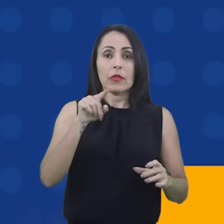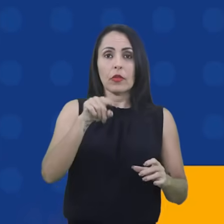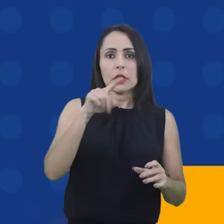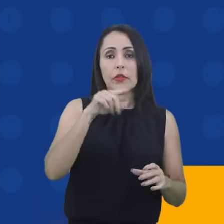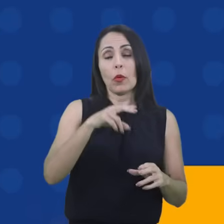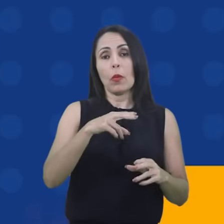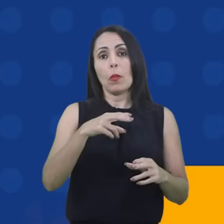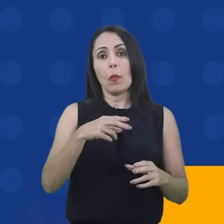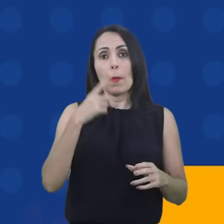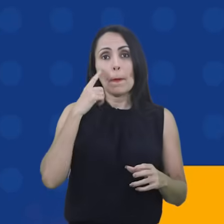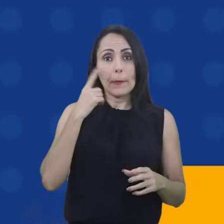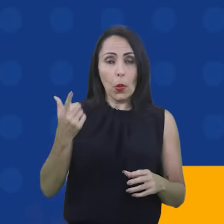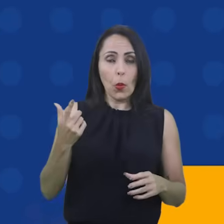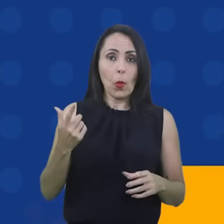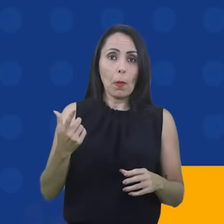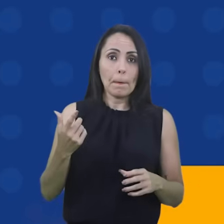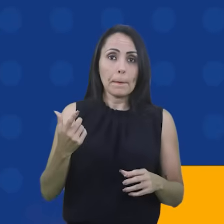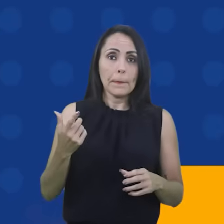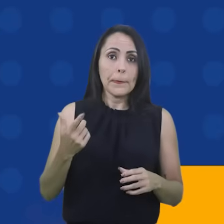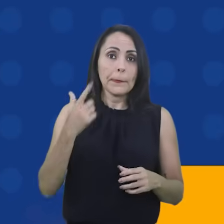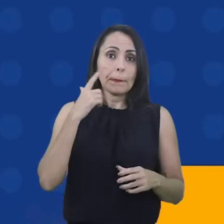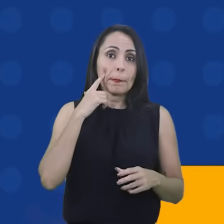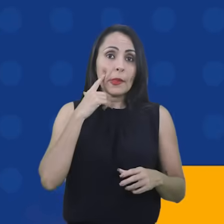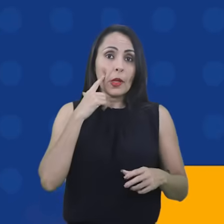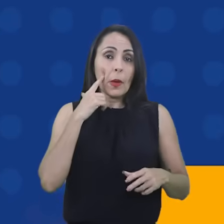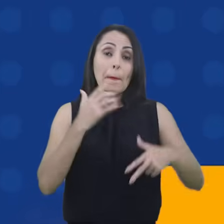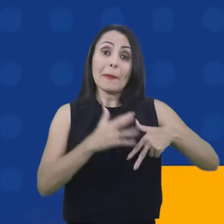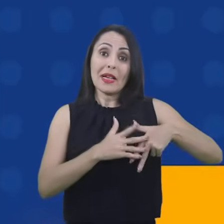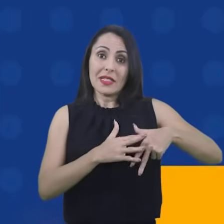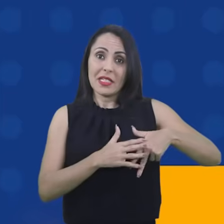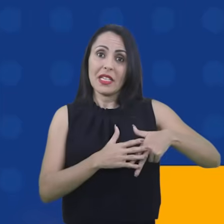um paciente, né, de alto risco para cárie.